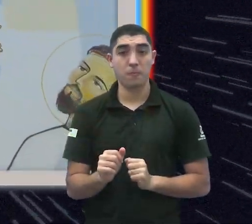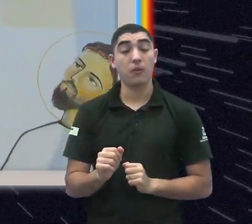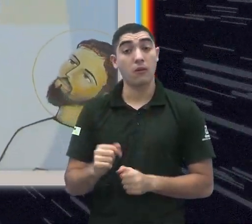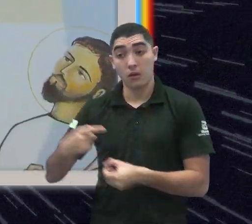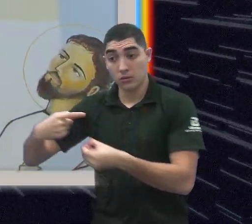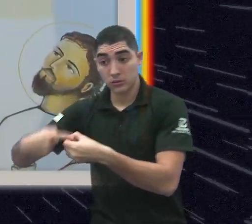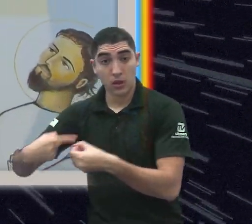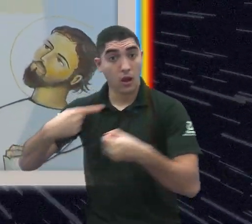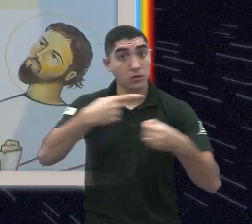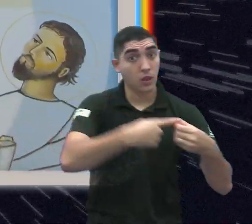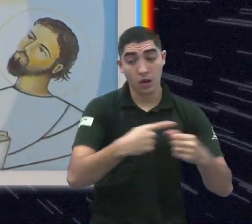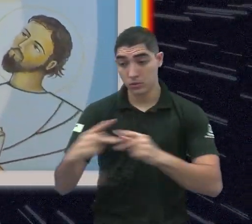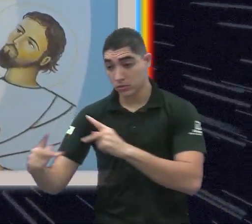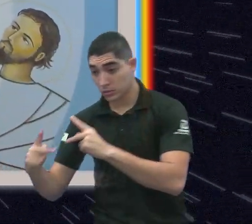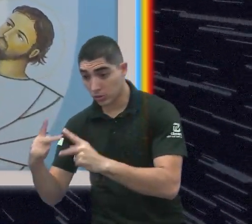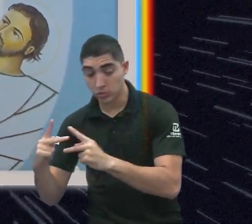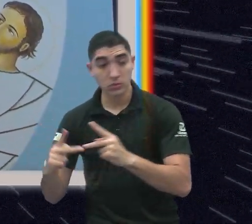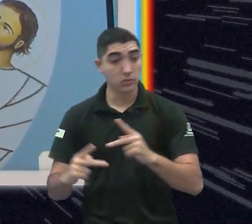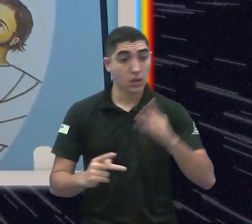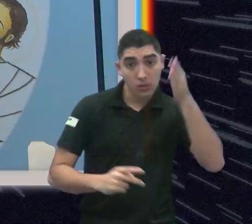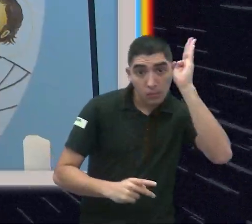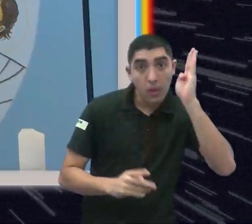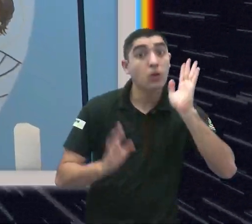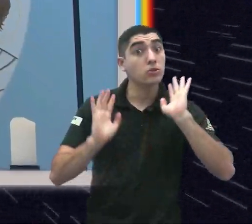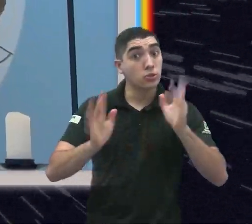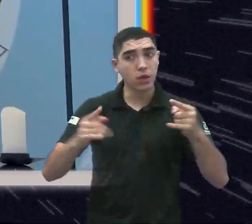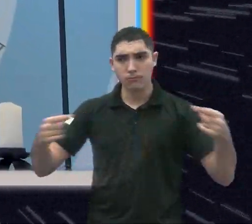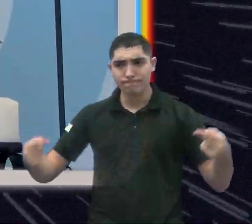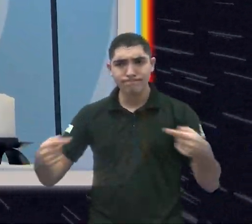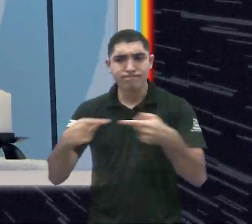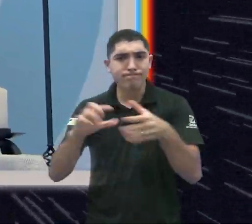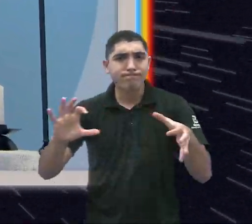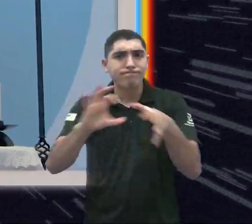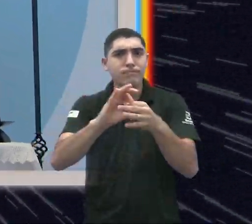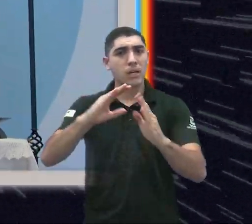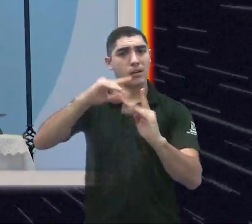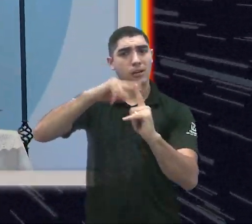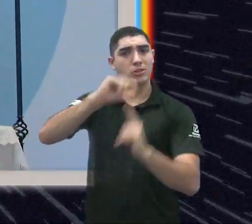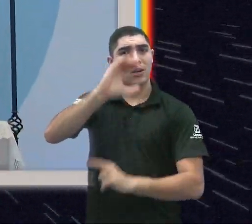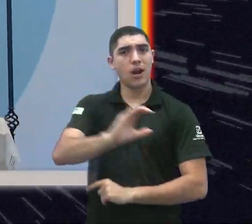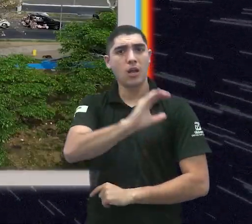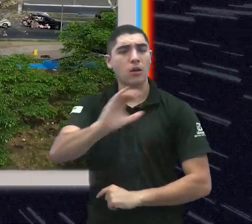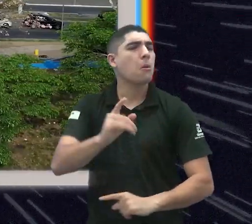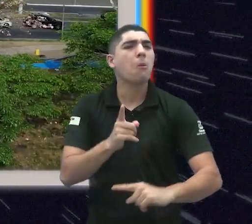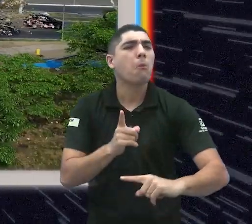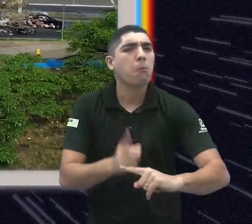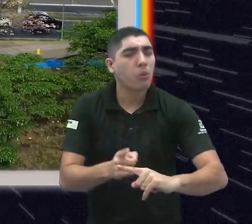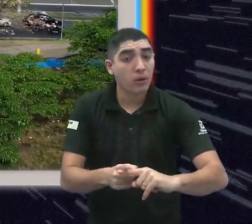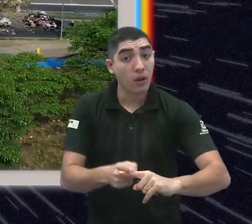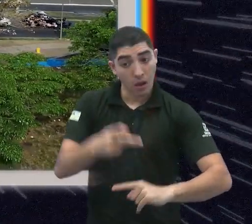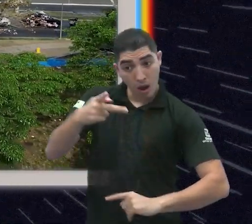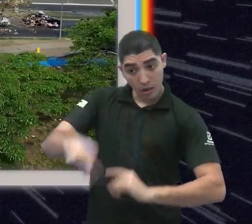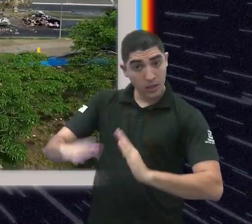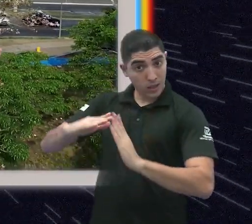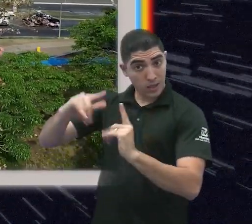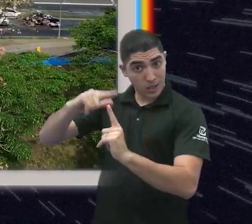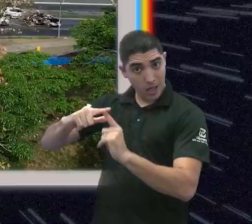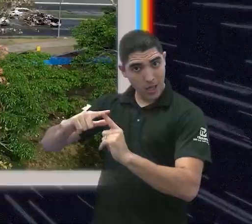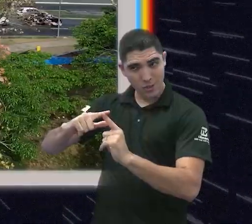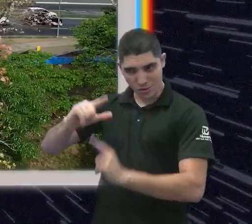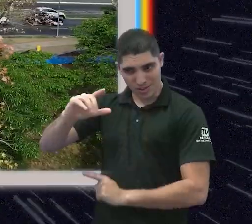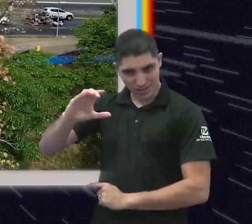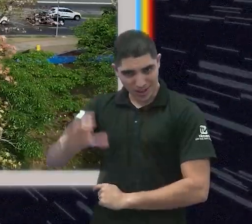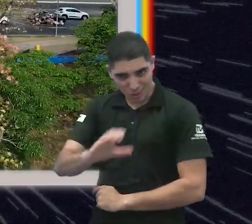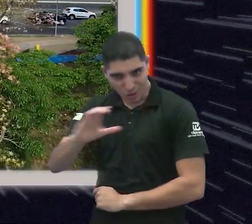cidades, inclusive, já estiveram ligadas pela Igreja Católica. Isso porque as igrejas de São José dos Campos